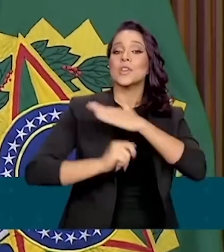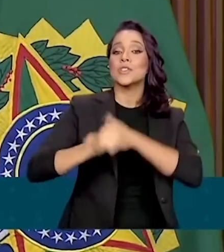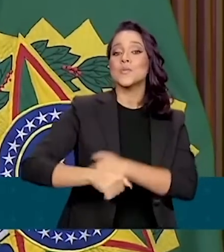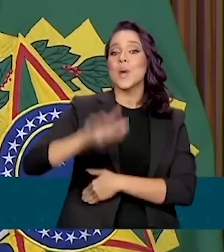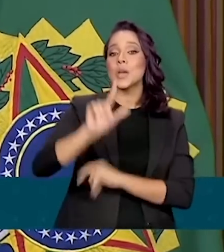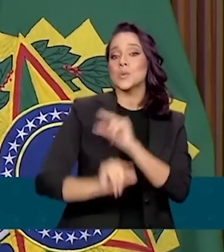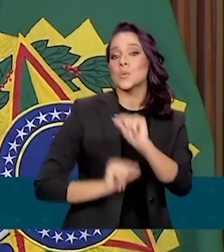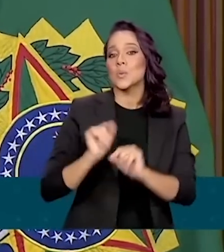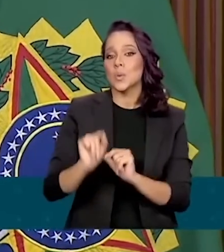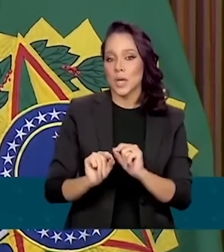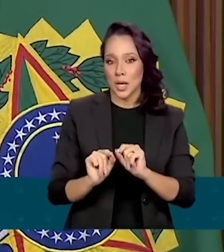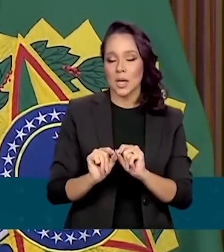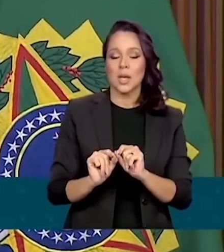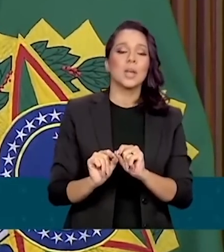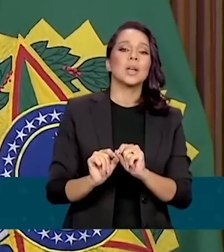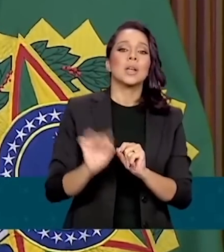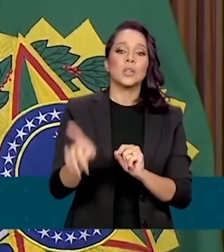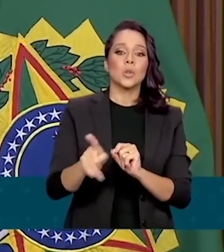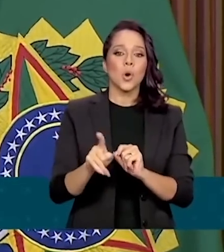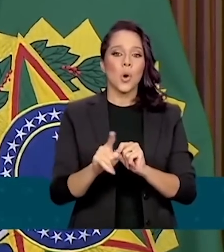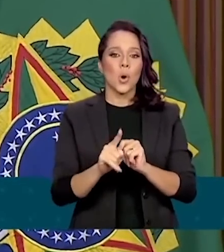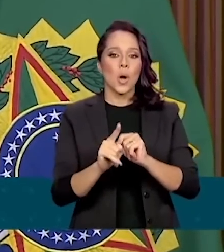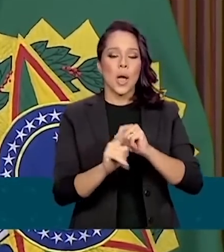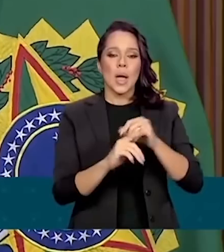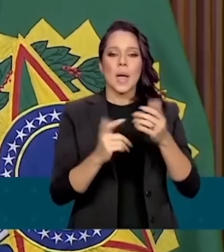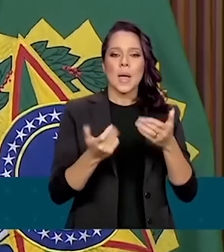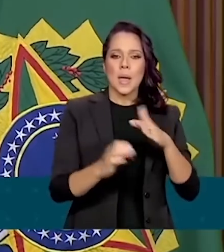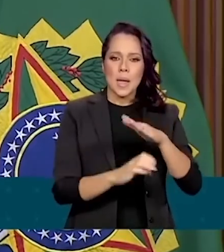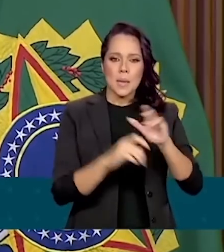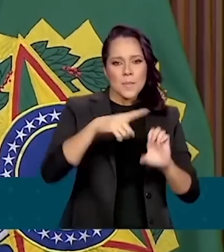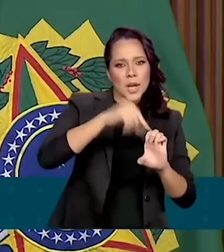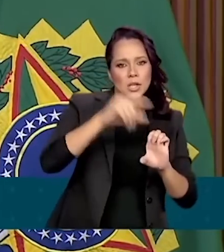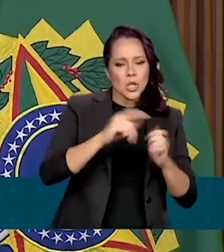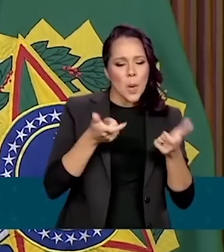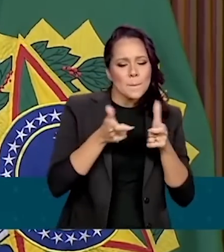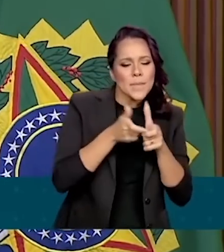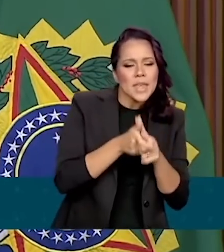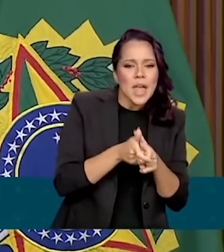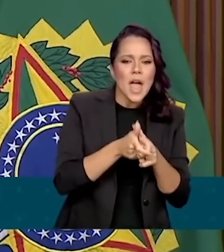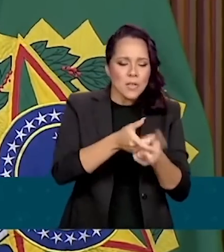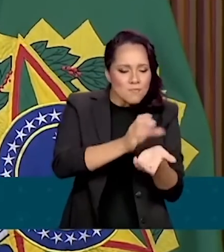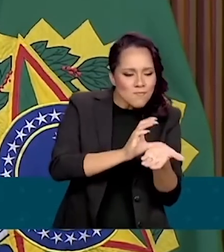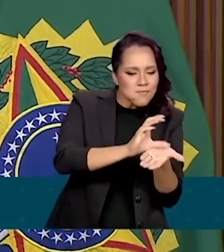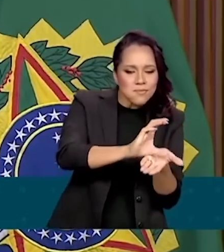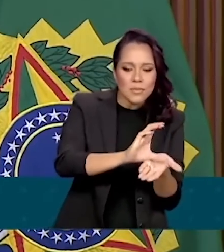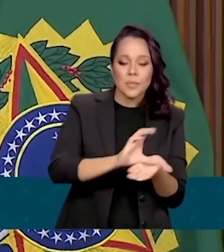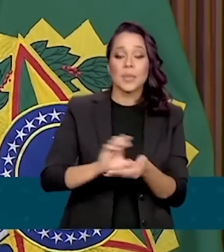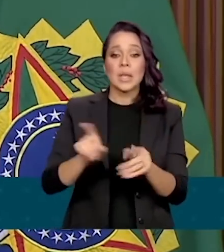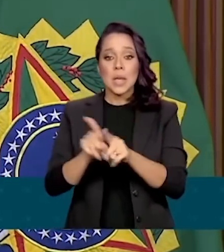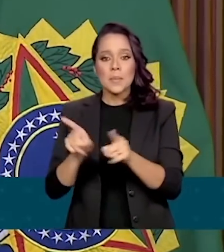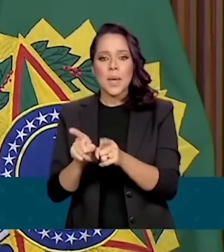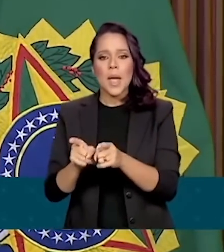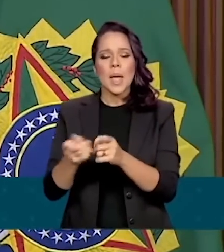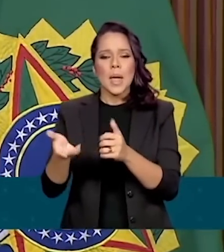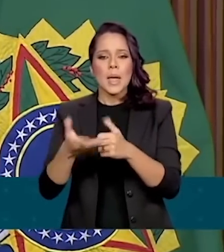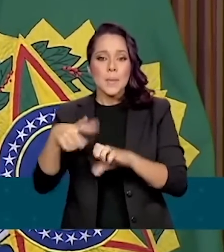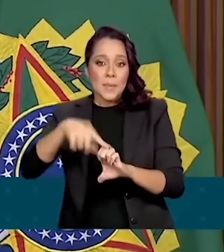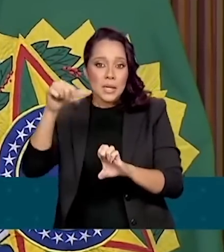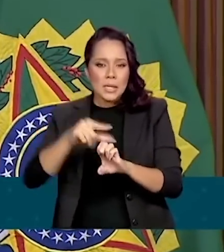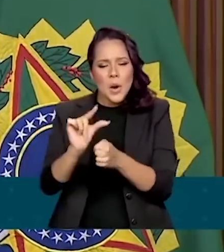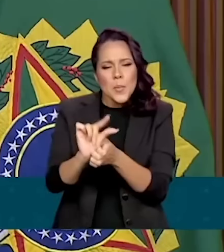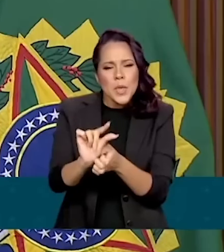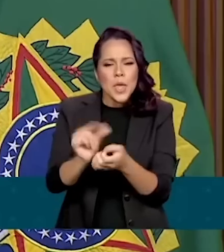muito no micro e pequeno empreendedor. Queremos investir muito no pequeno e médio